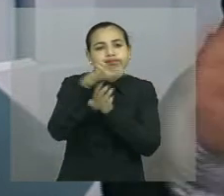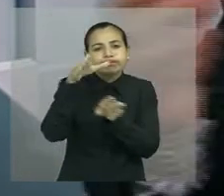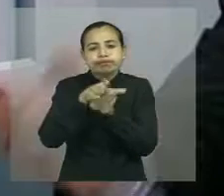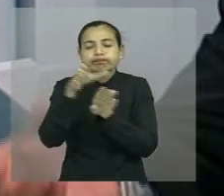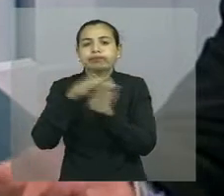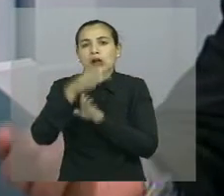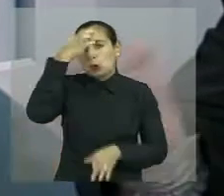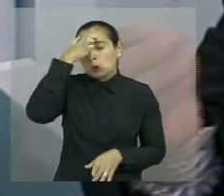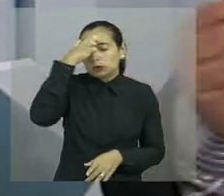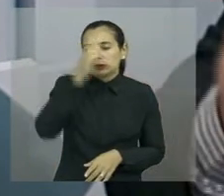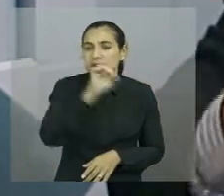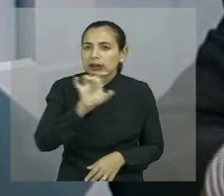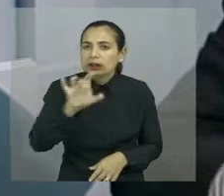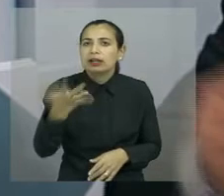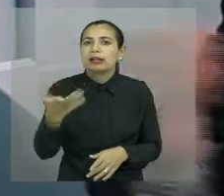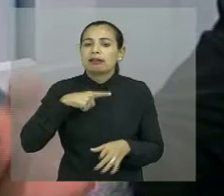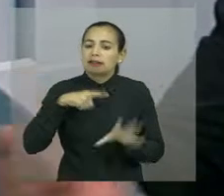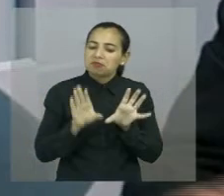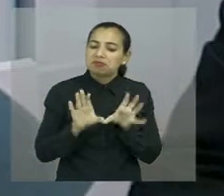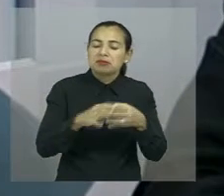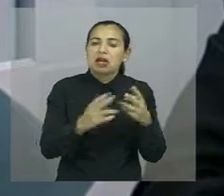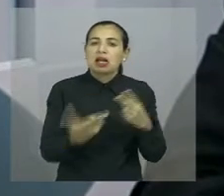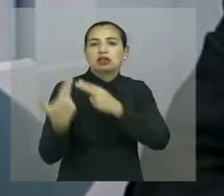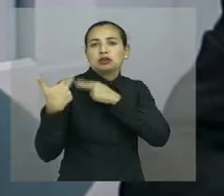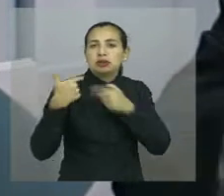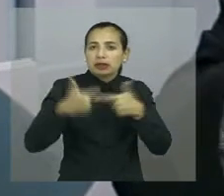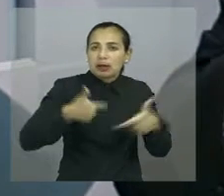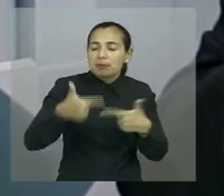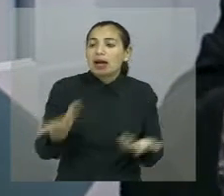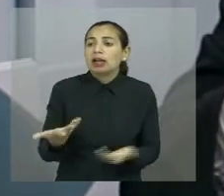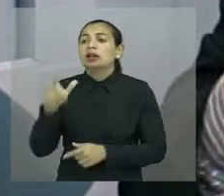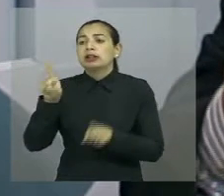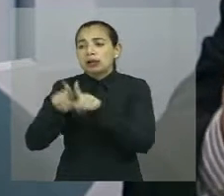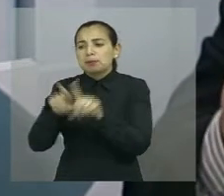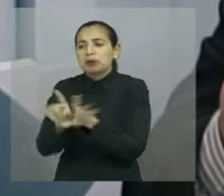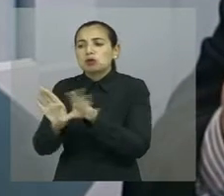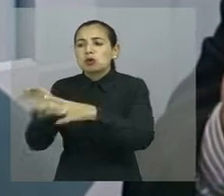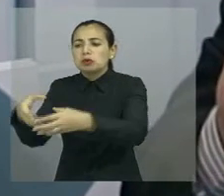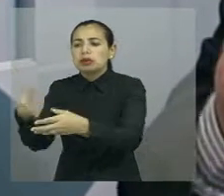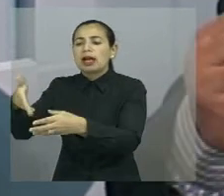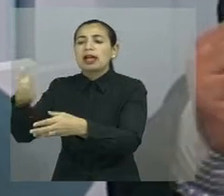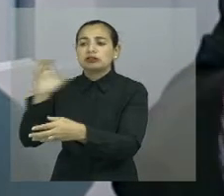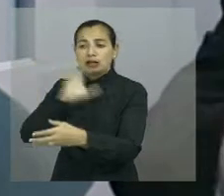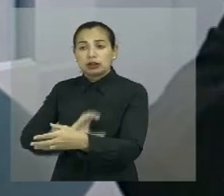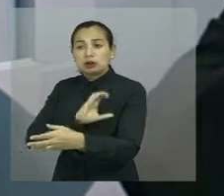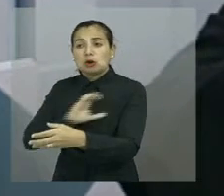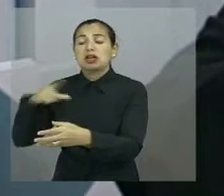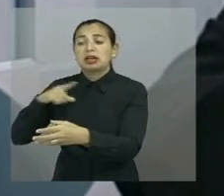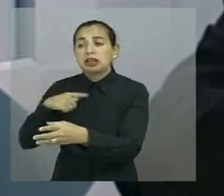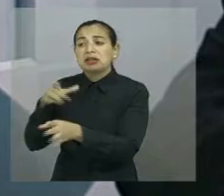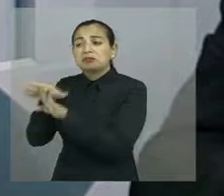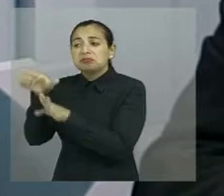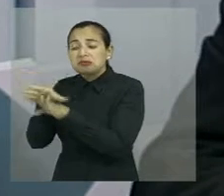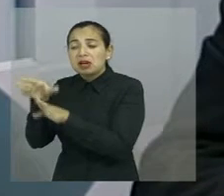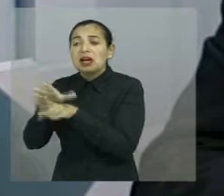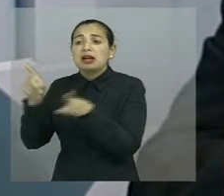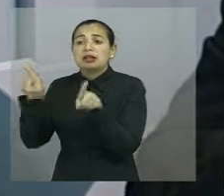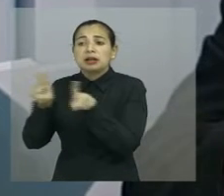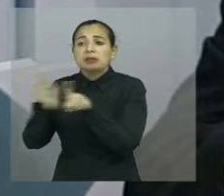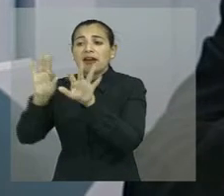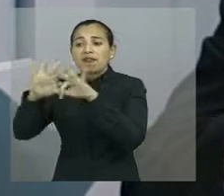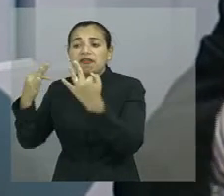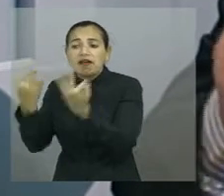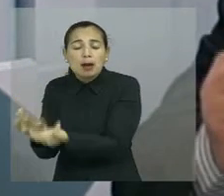abandonadas, mas aquelas que sofrem também violência na família. Então, assim, nós vemos o relevante papel social e, para